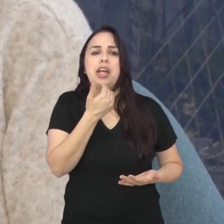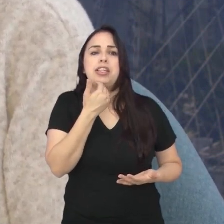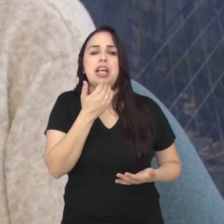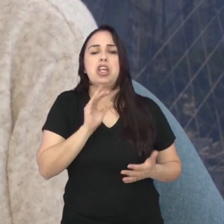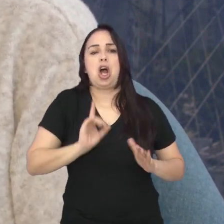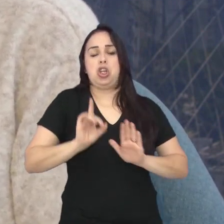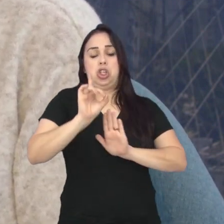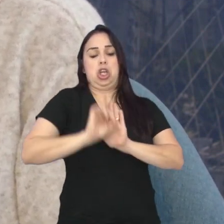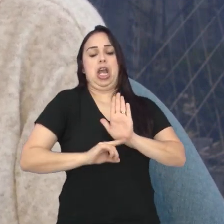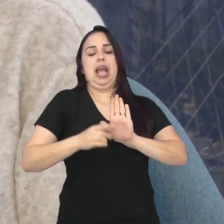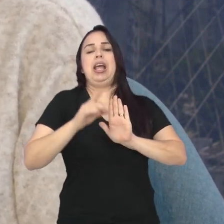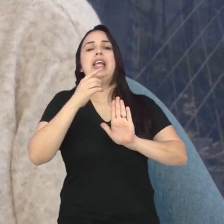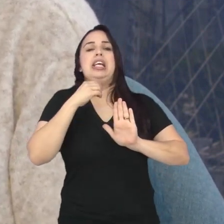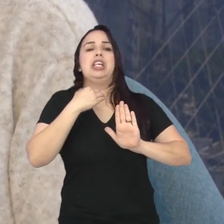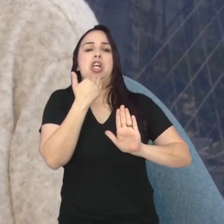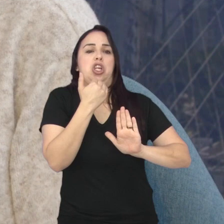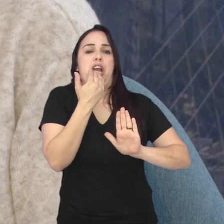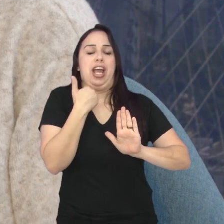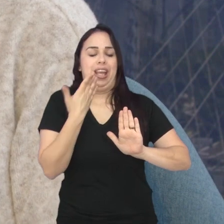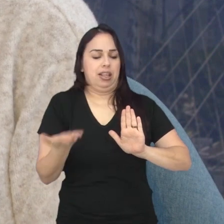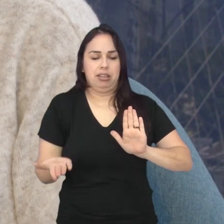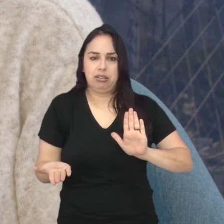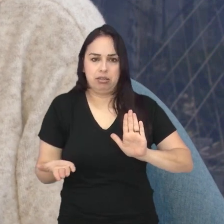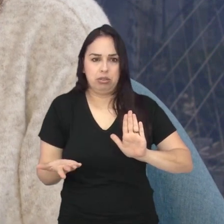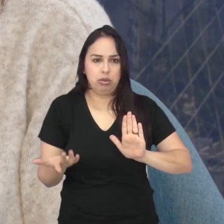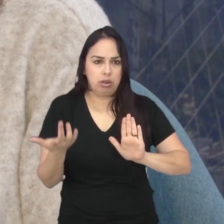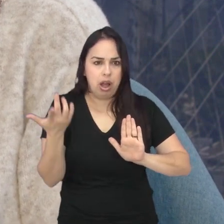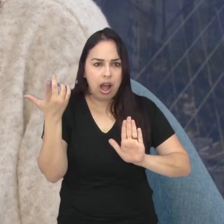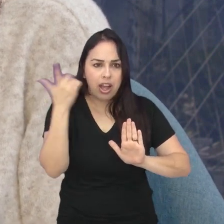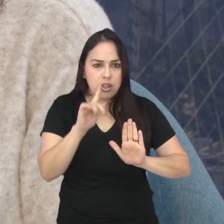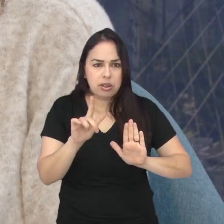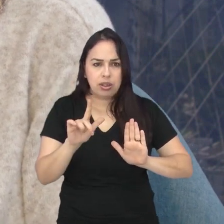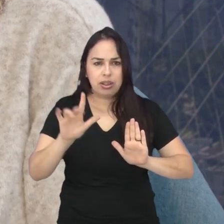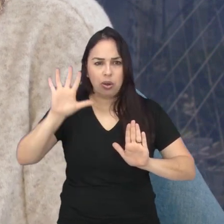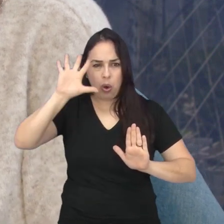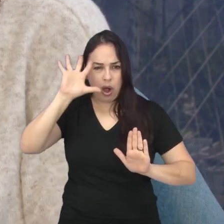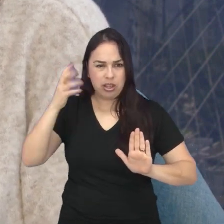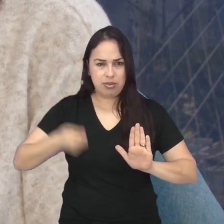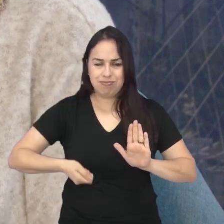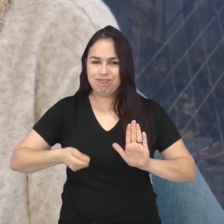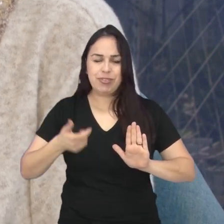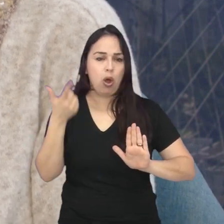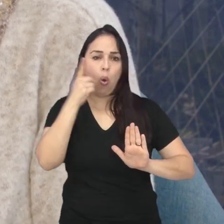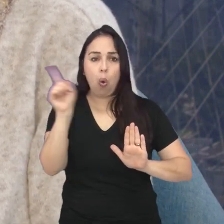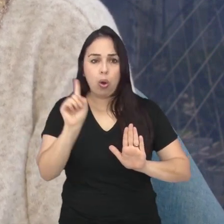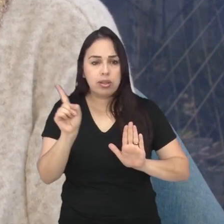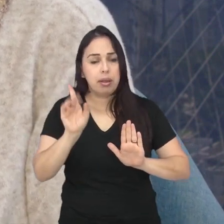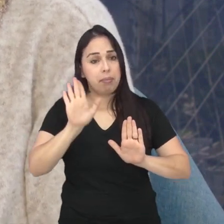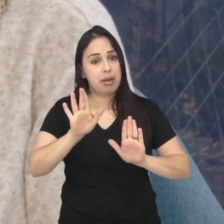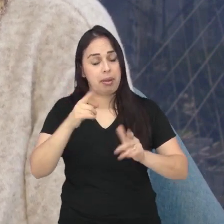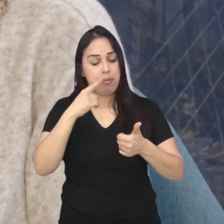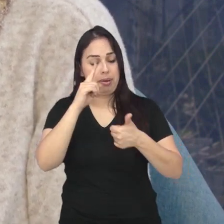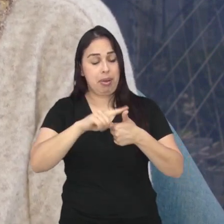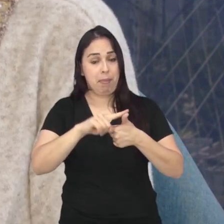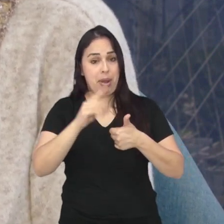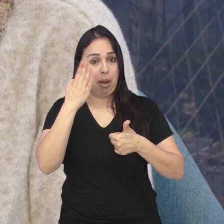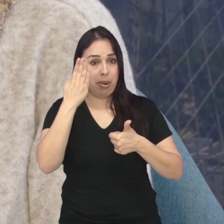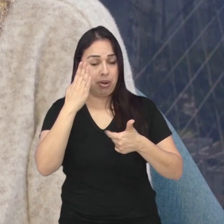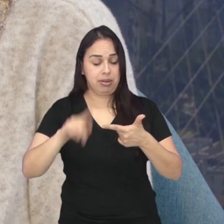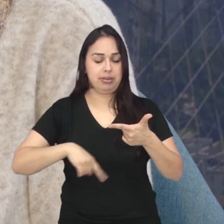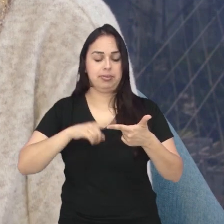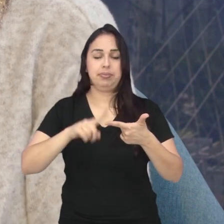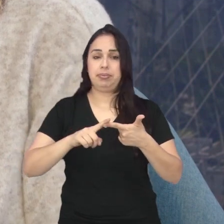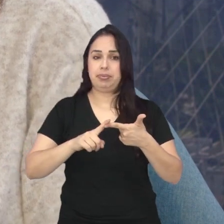gente falar só do direito, né? O direito sozinho ele não consegue resolver o conflito. Então, precisa buscar apoio